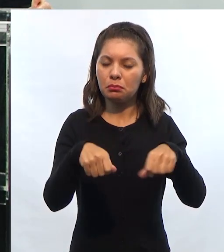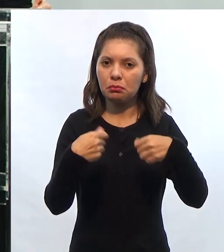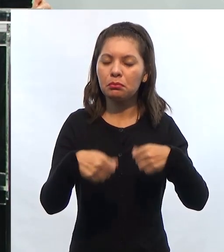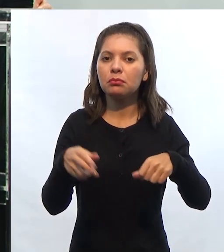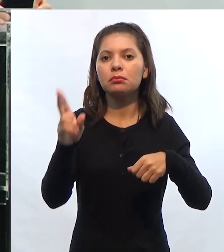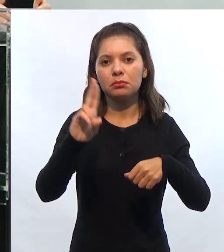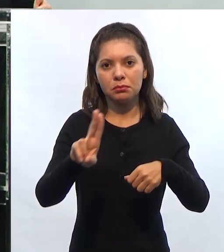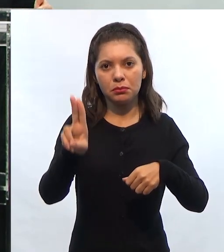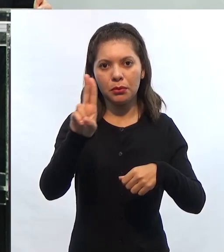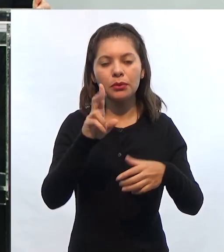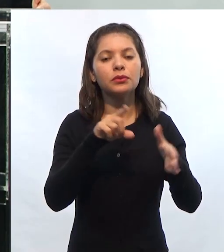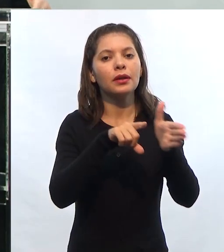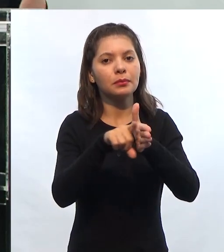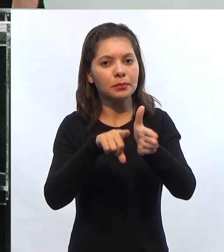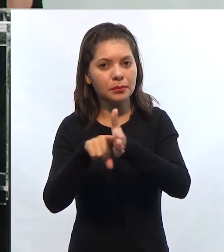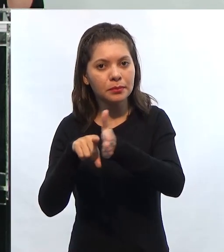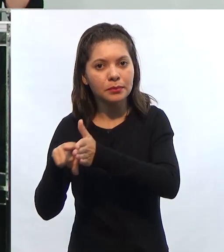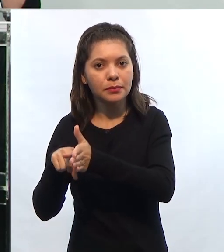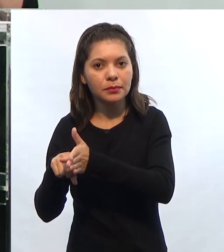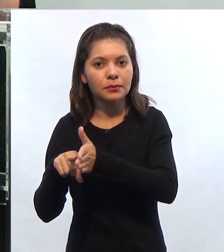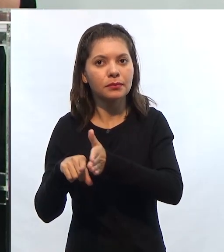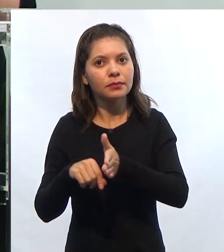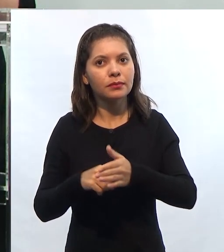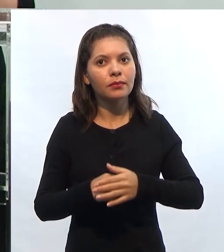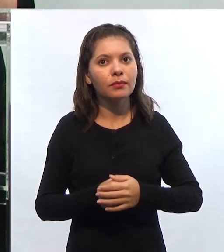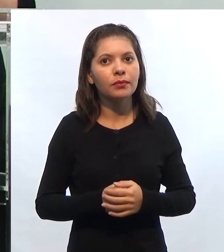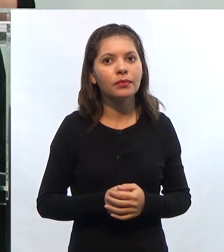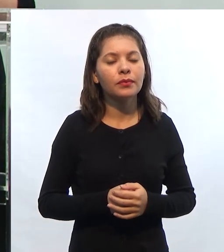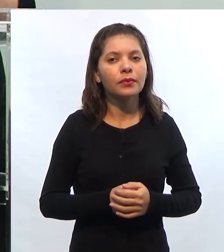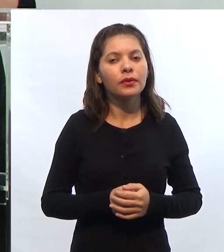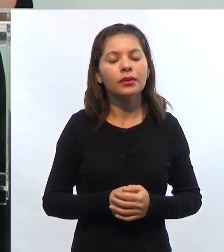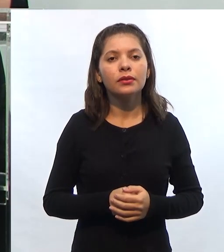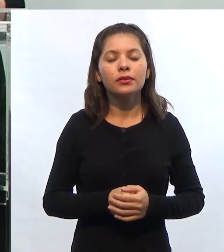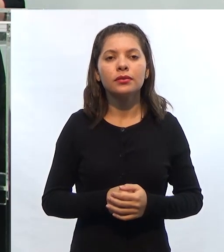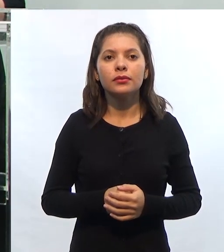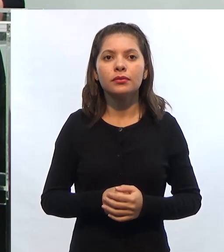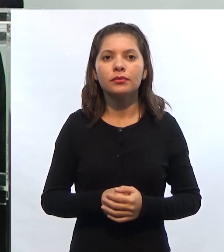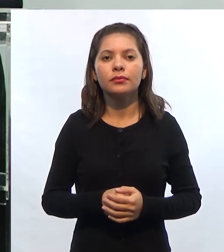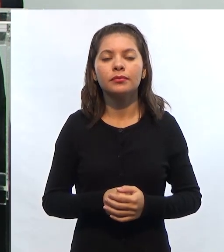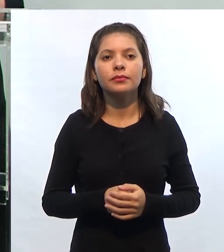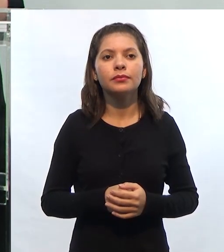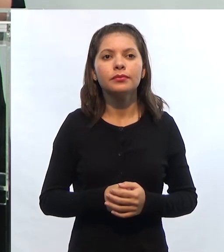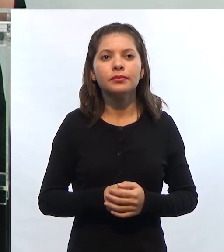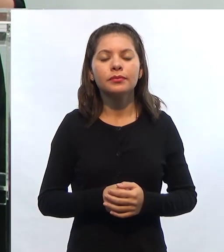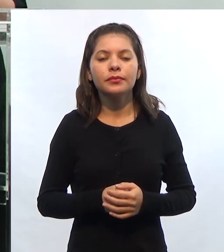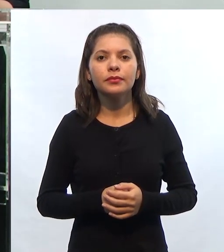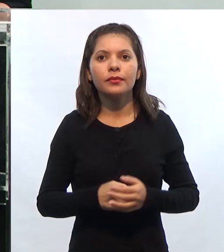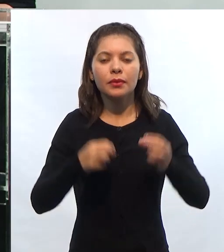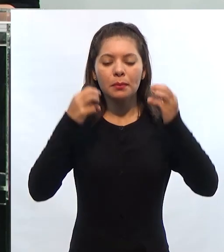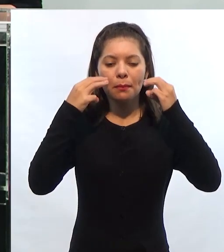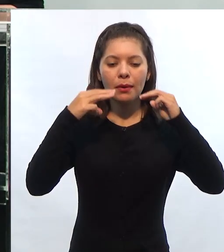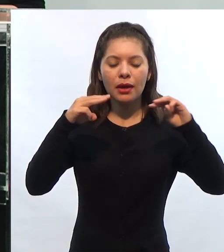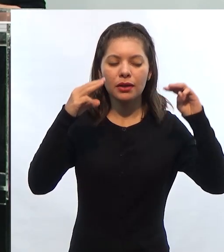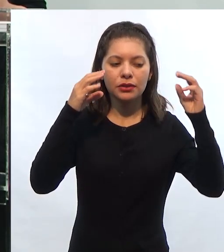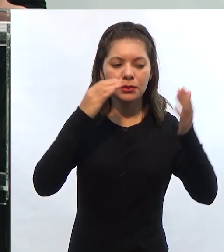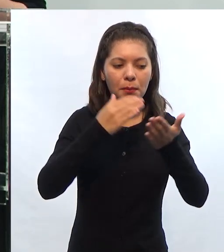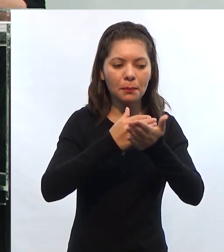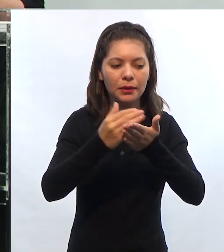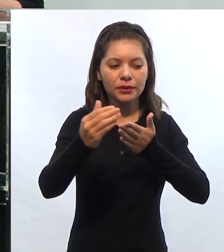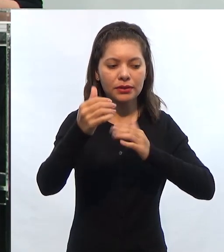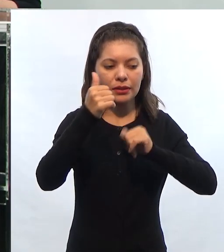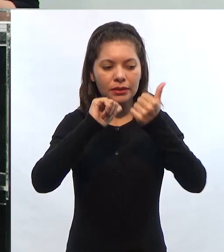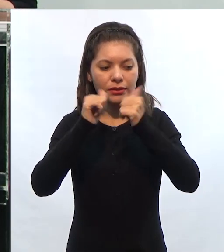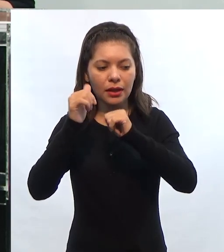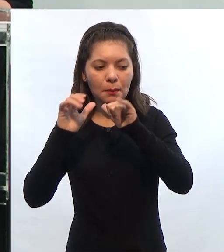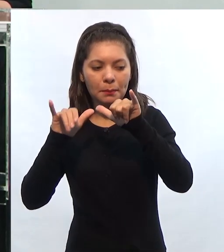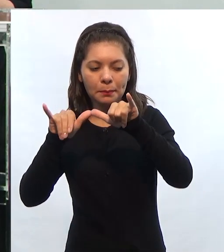ser utilizado, esse tipo de pesquisa. Então, o departamento de marketing, né, quando começa a analisar o mercado